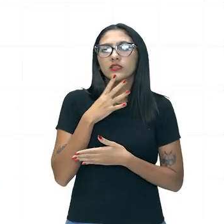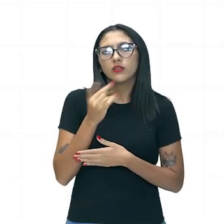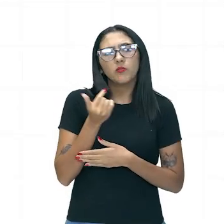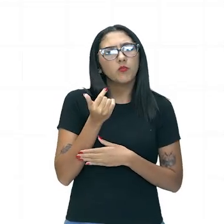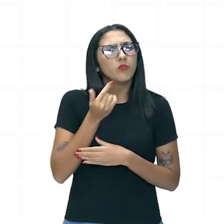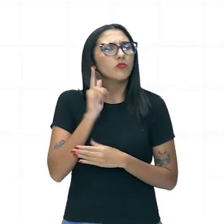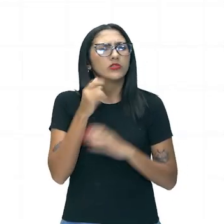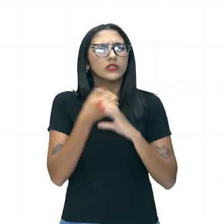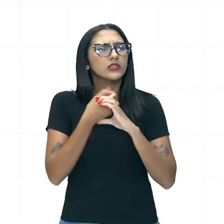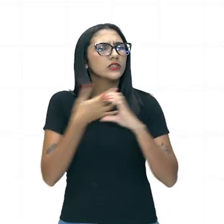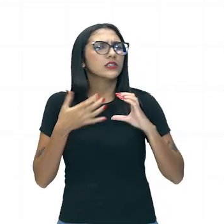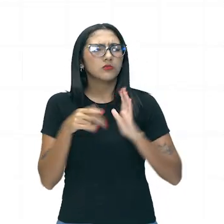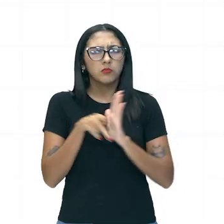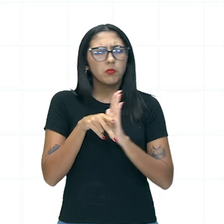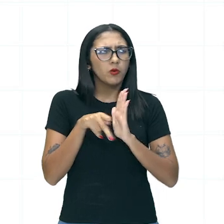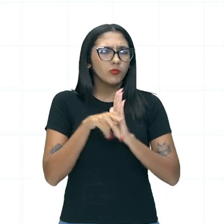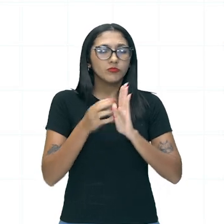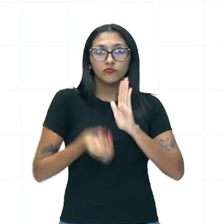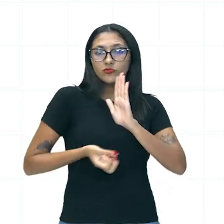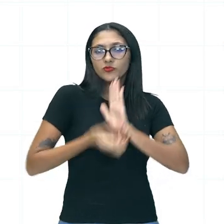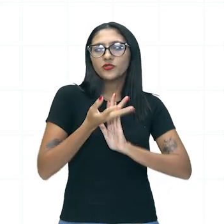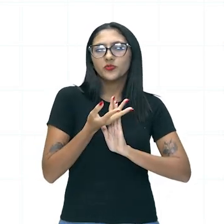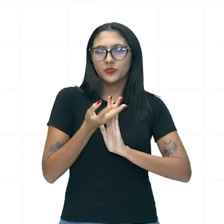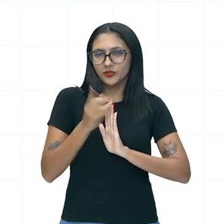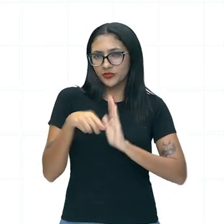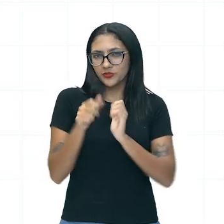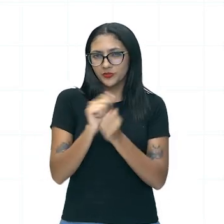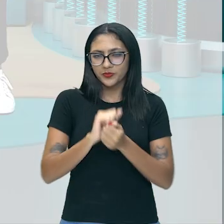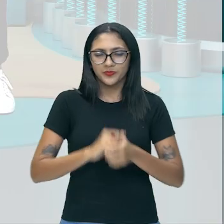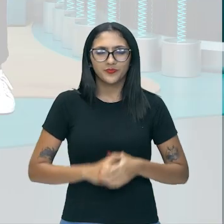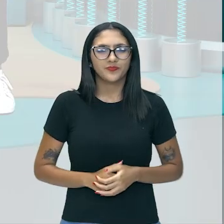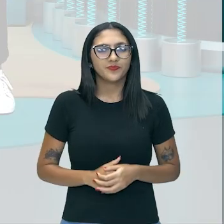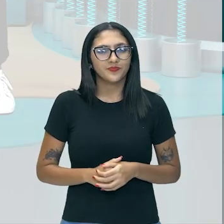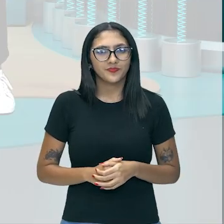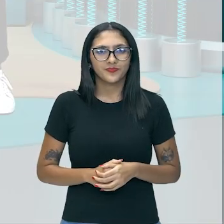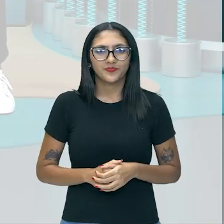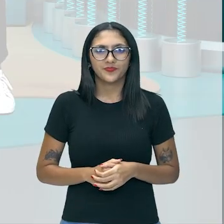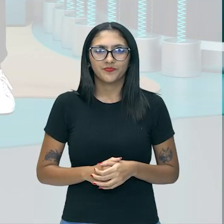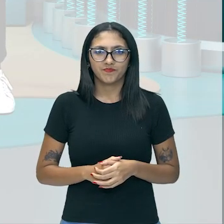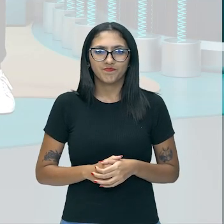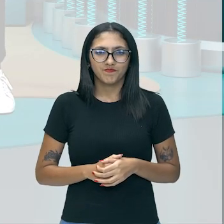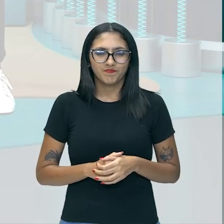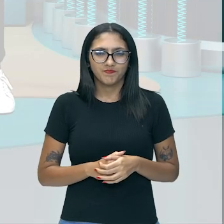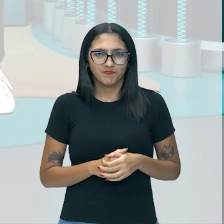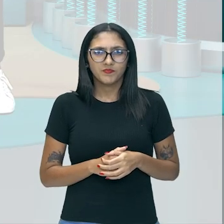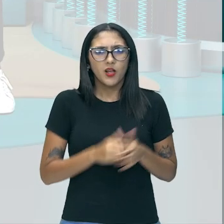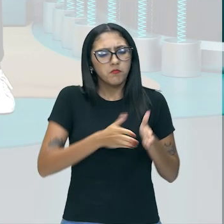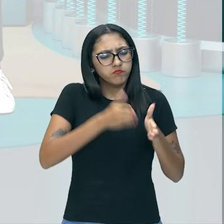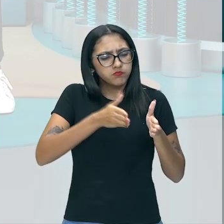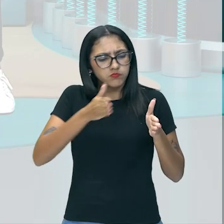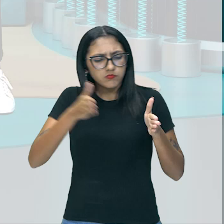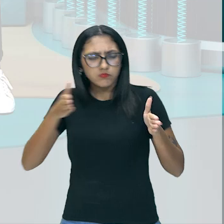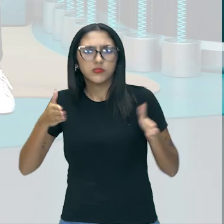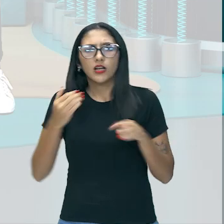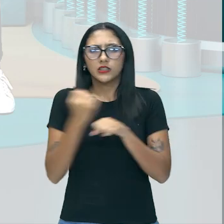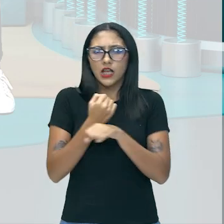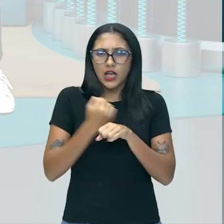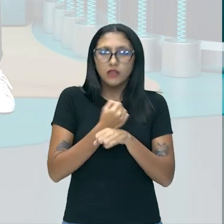essa origem do rugby, ok? Vamos lá. Bom, na linha do tempo da história do rugby, começa